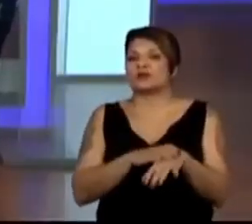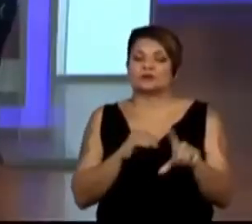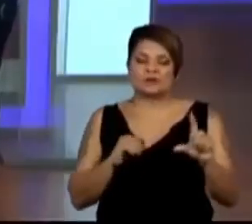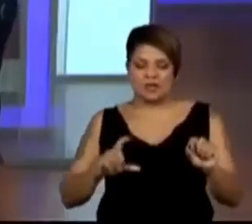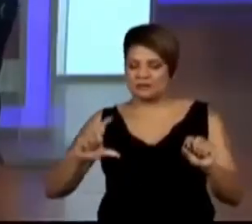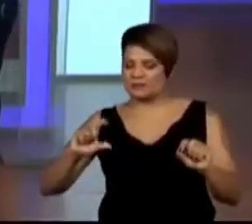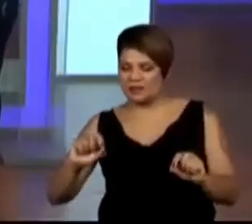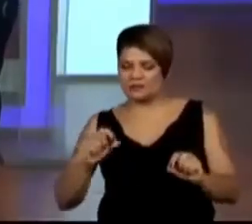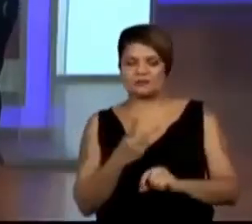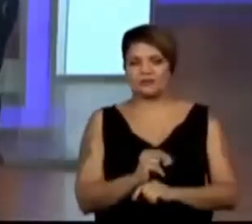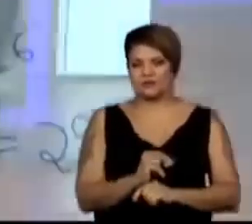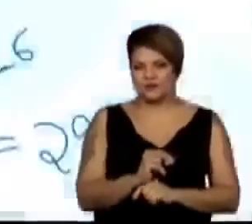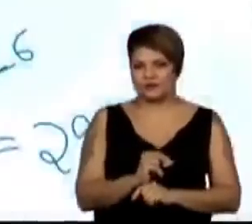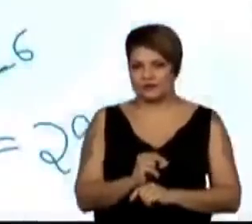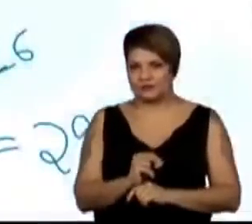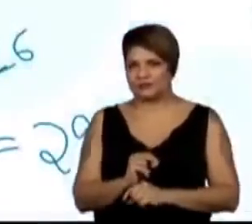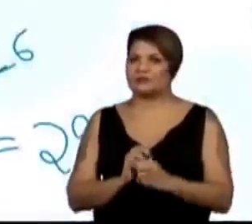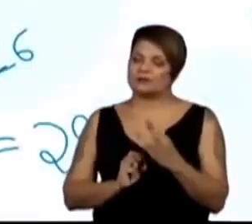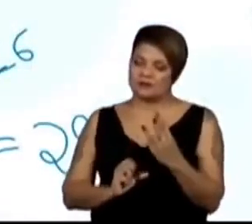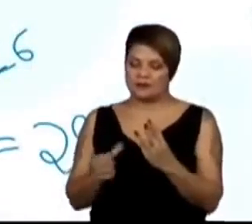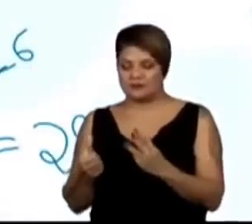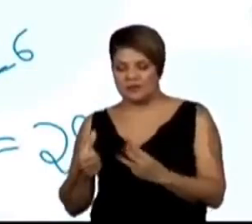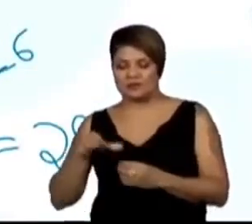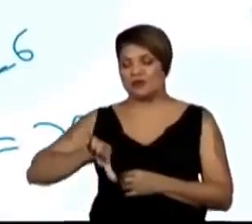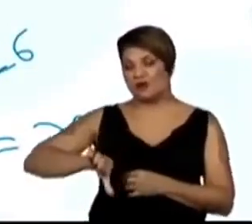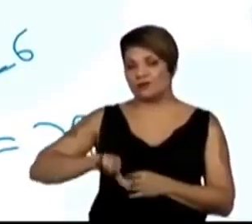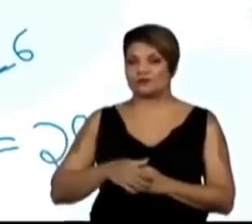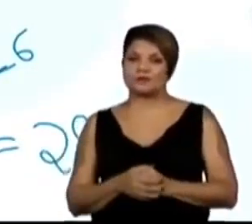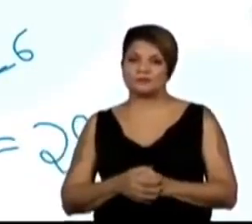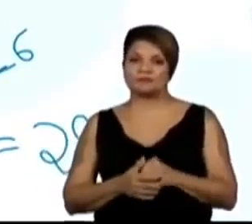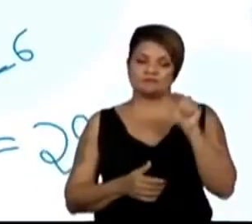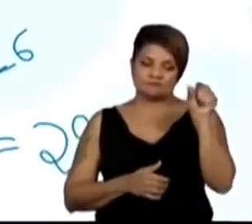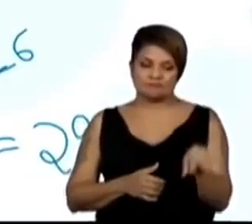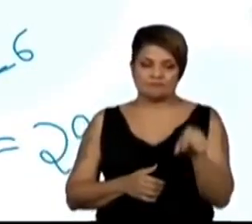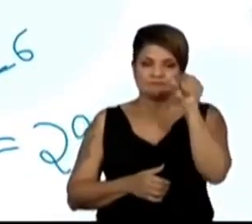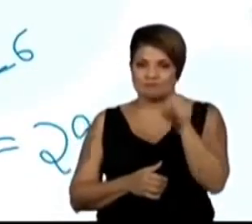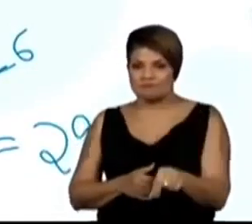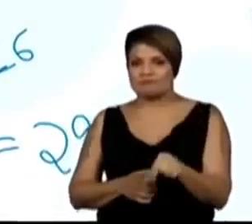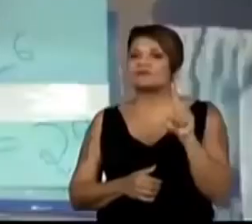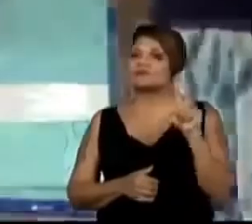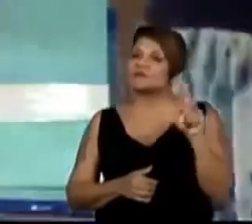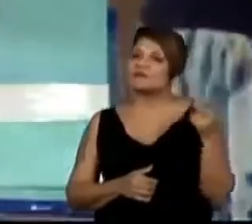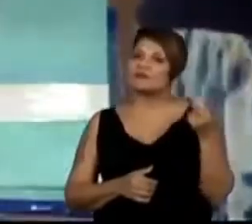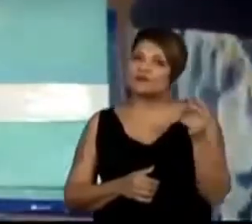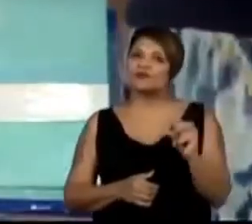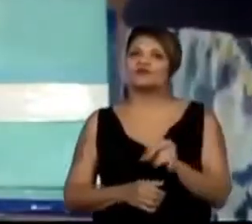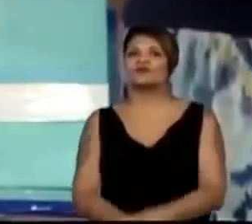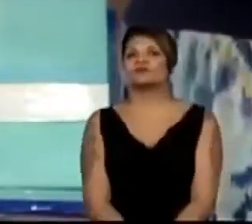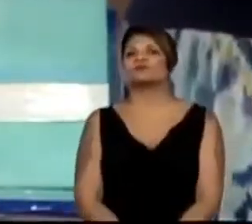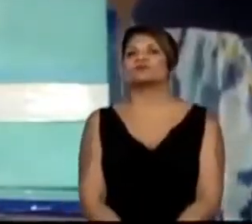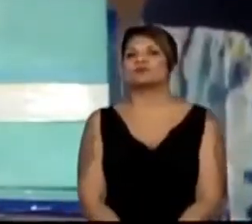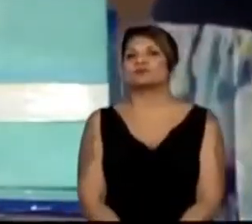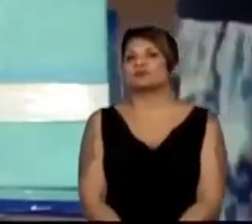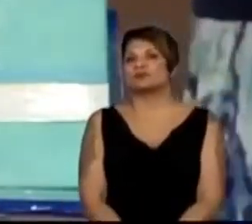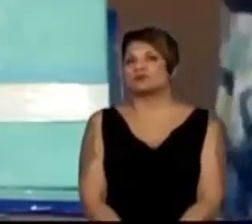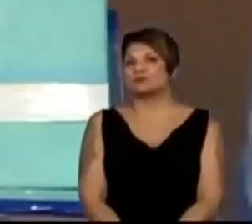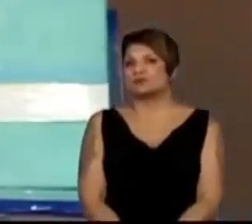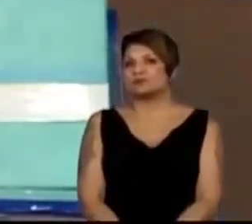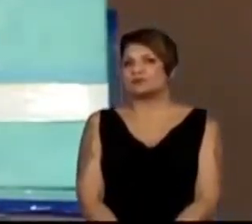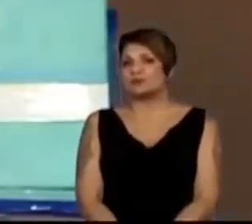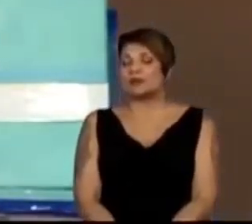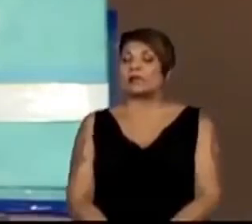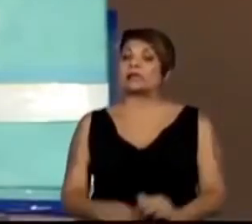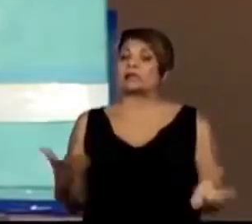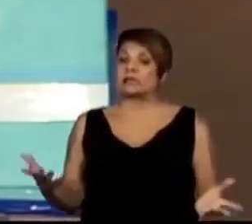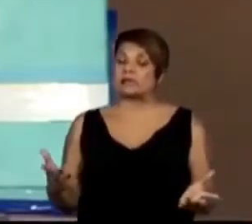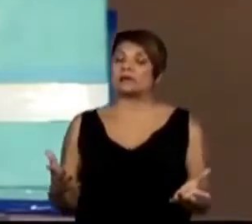mais 10. 20. São essas duas barrinhas aqui, ó, que eu preciso mostrar aqui no meu material. São essas duas barrinhas.